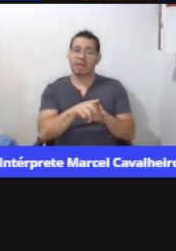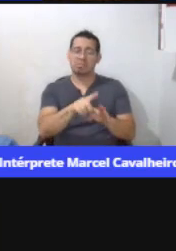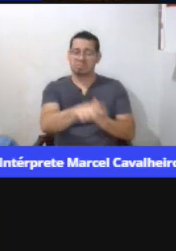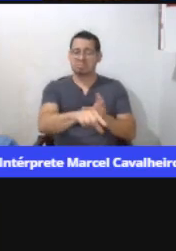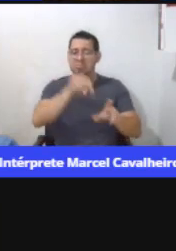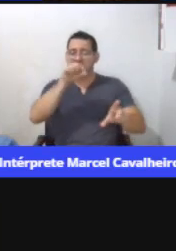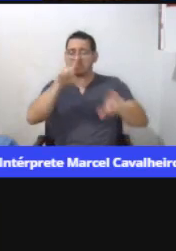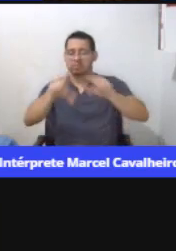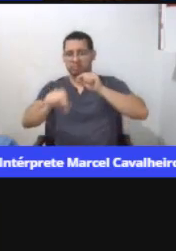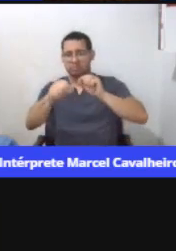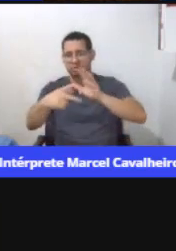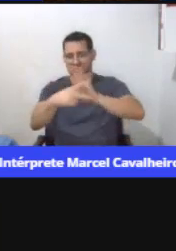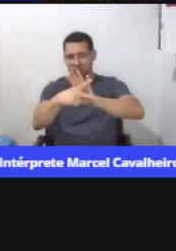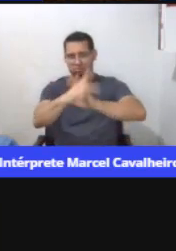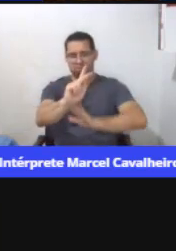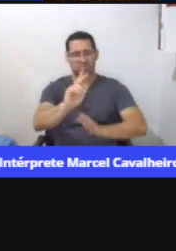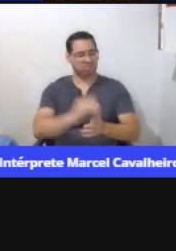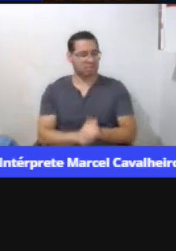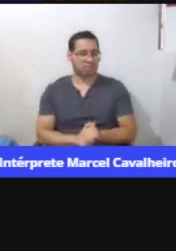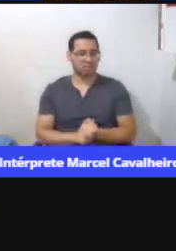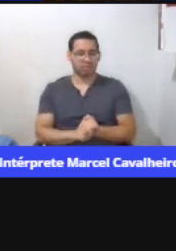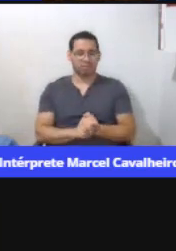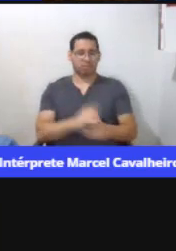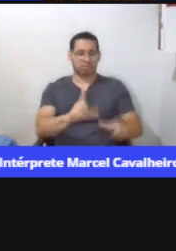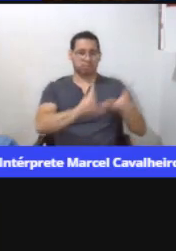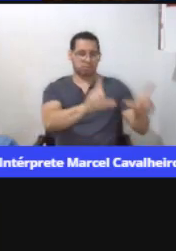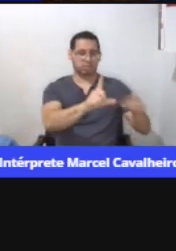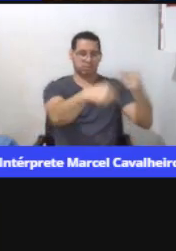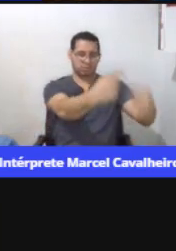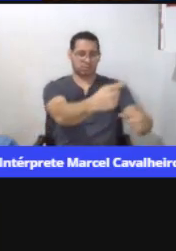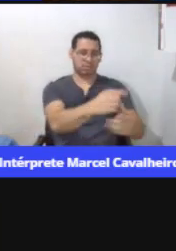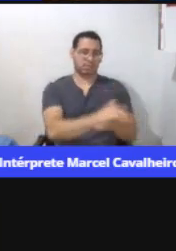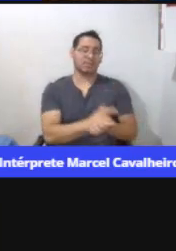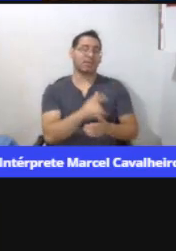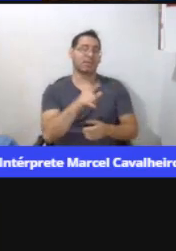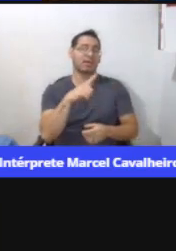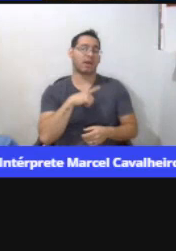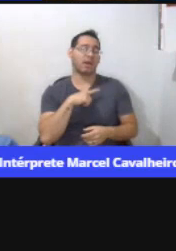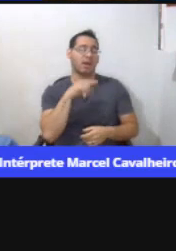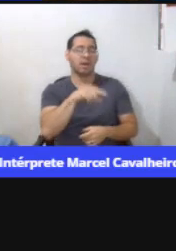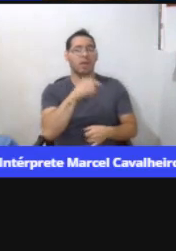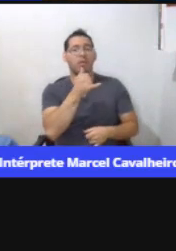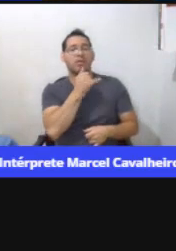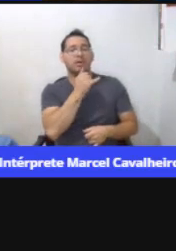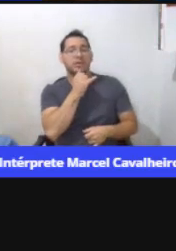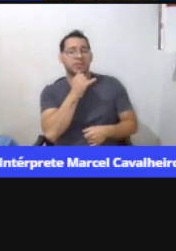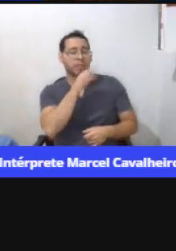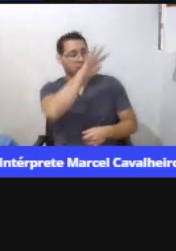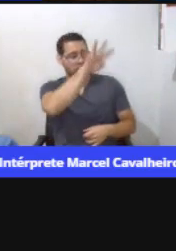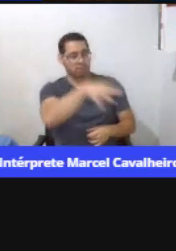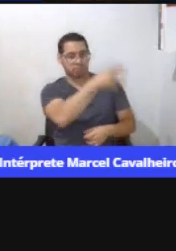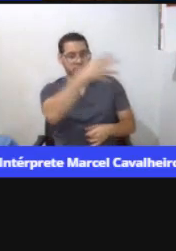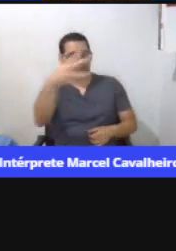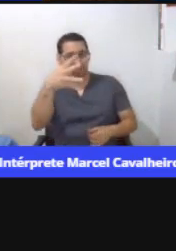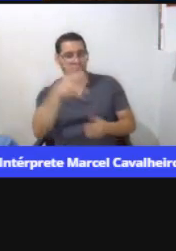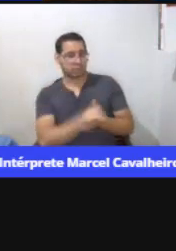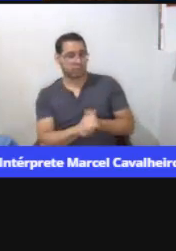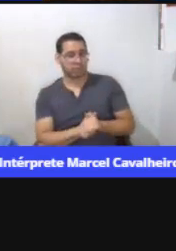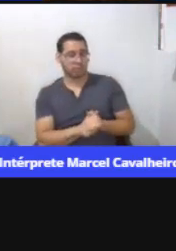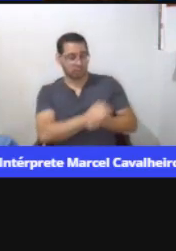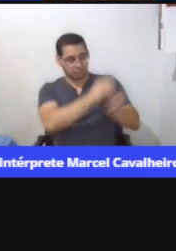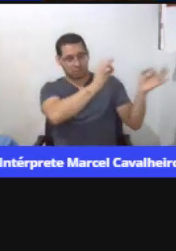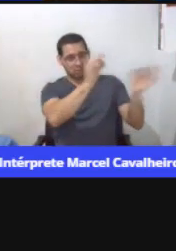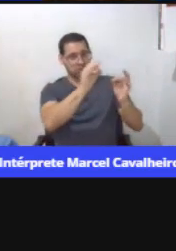de 2021. No próximo slide, nós temos um exemplo de um quadro que é, nesse caso